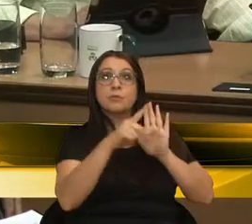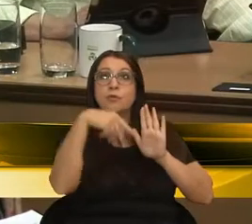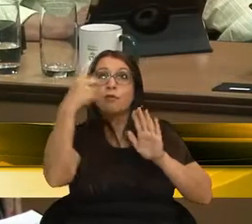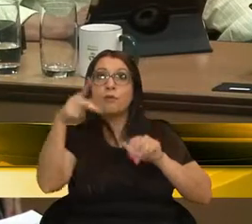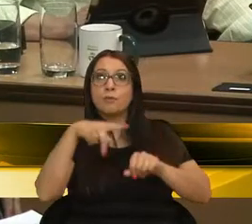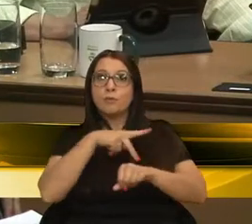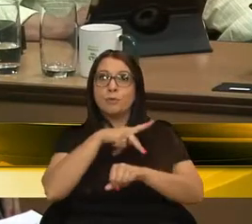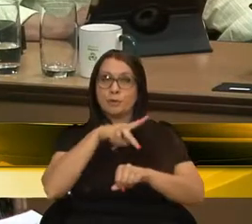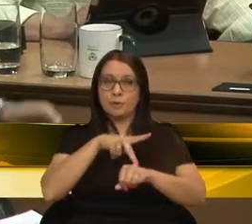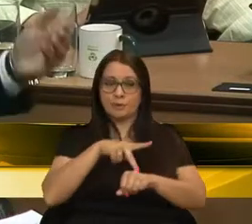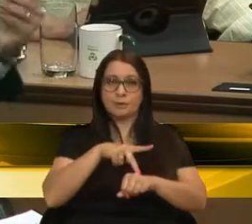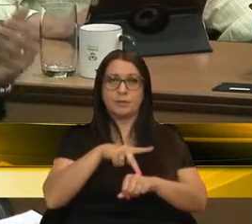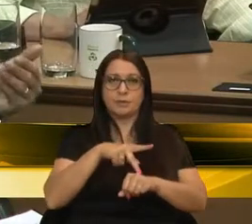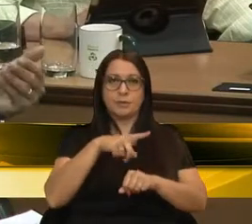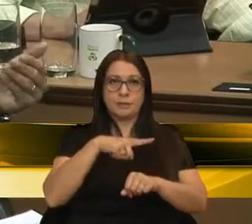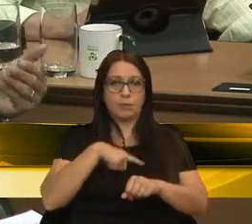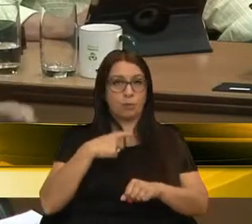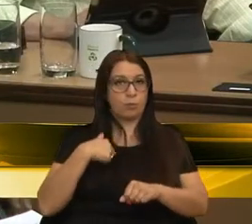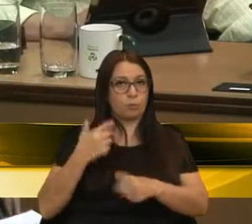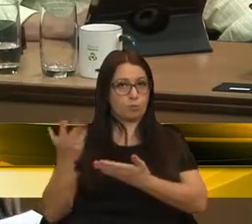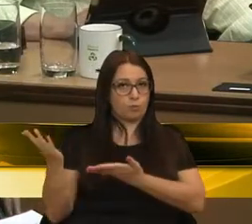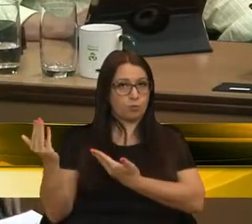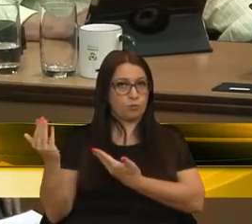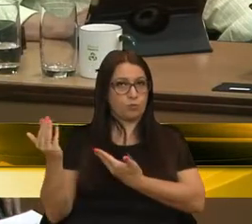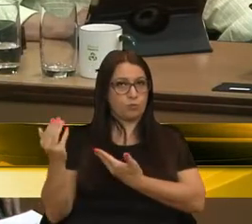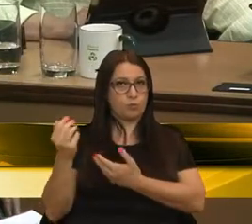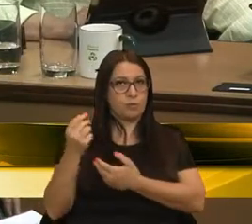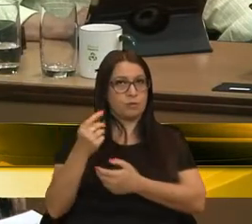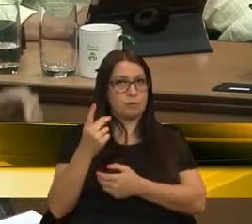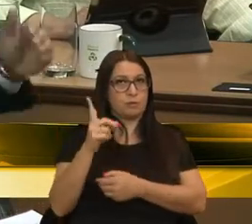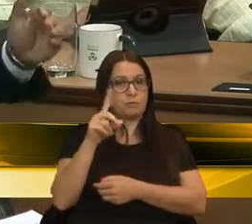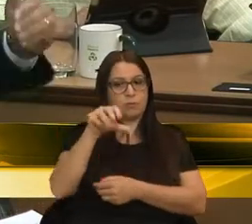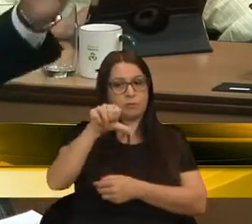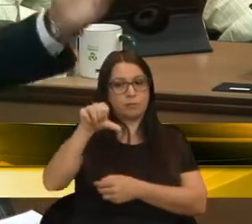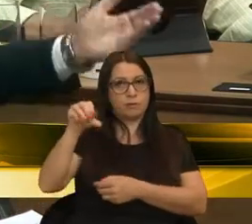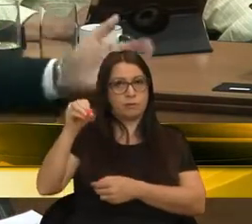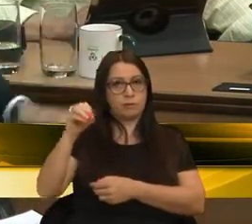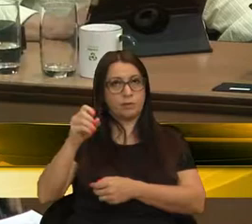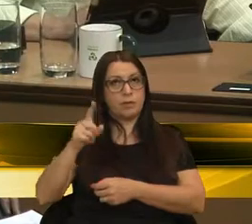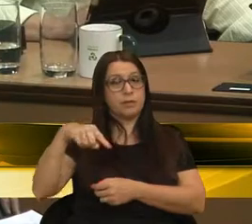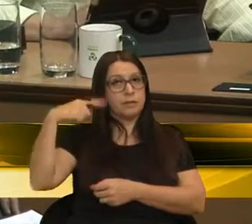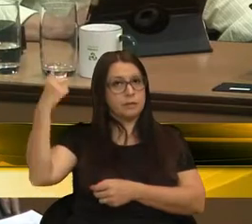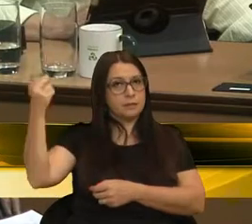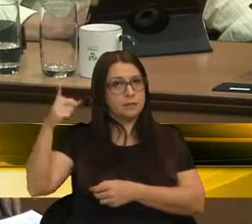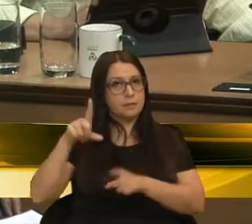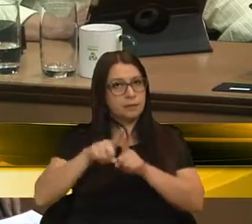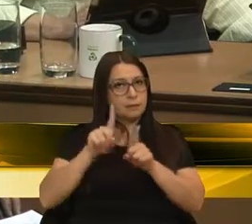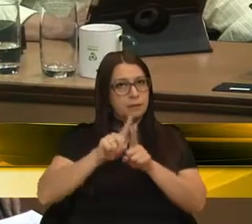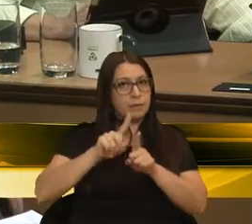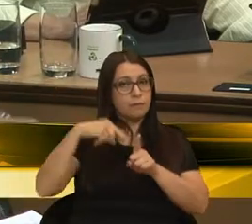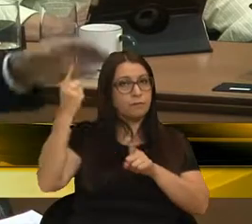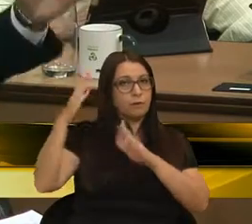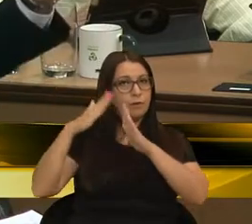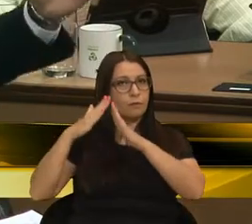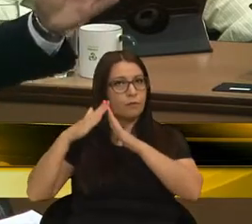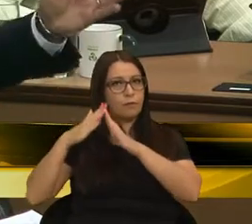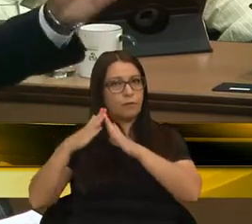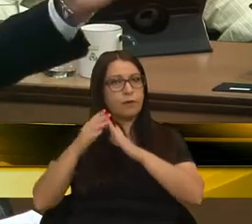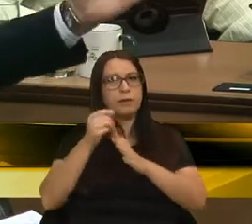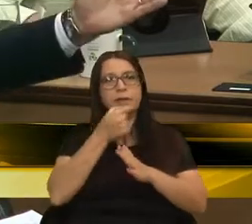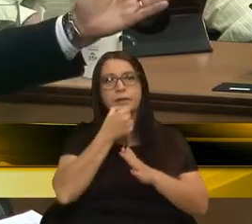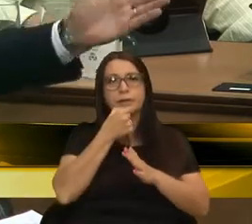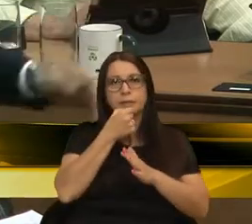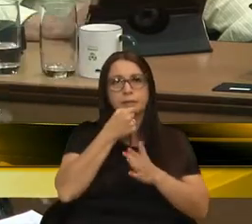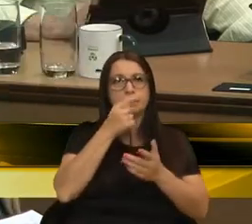ter uma ideia. Eu, na minha juventude, lá nos anos 90, também habitei fora de Caxias do Sul, mais precisamente na Inglaterra,